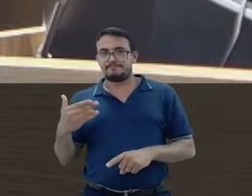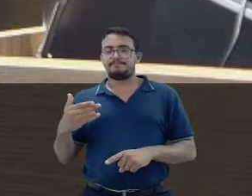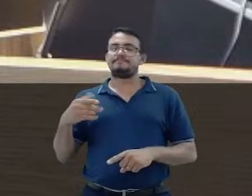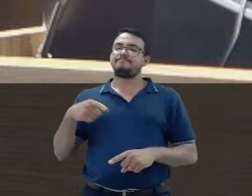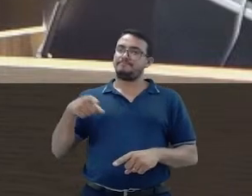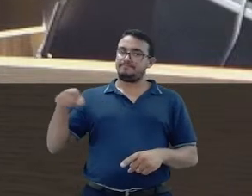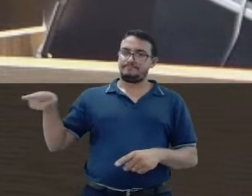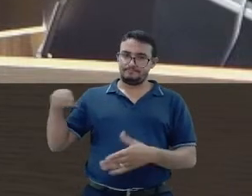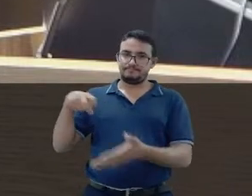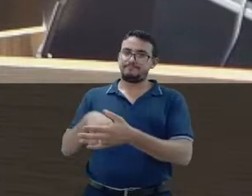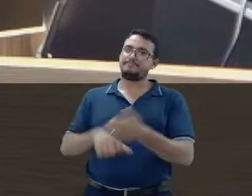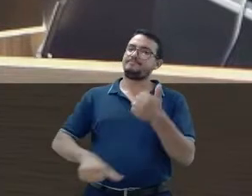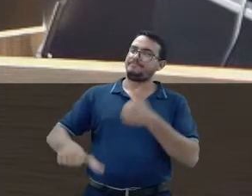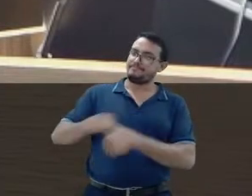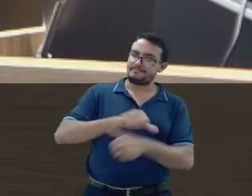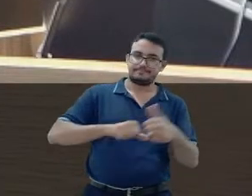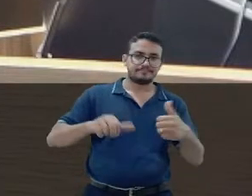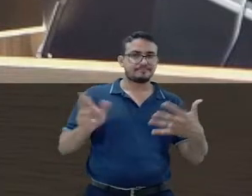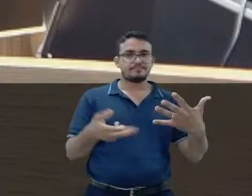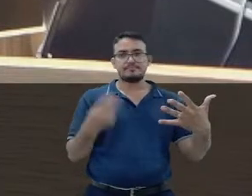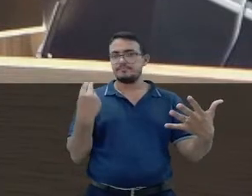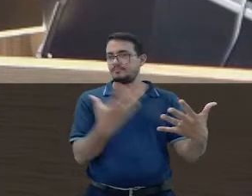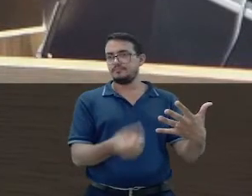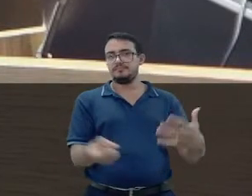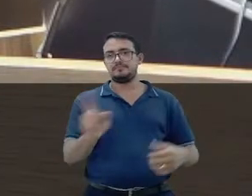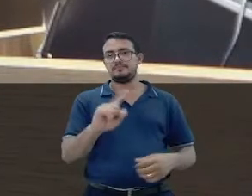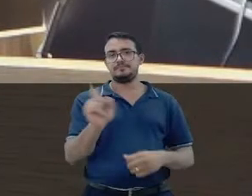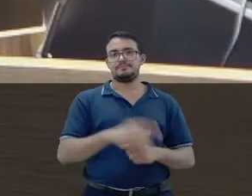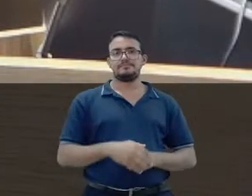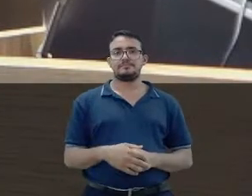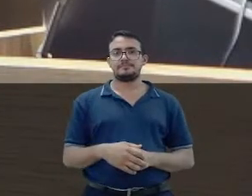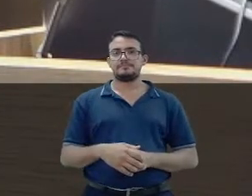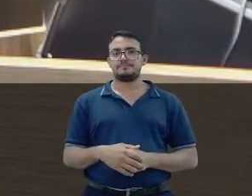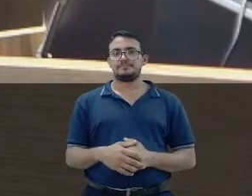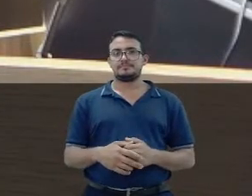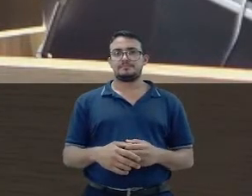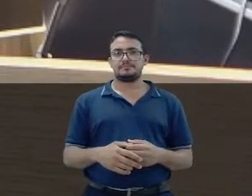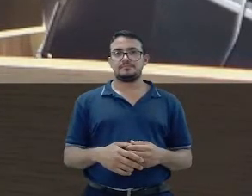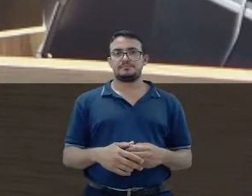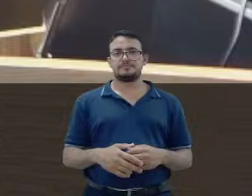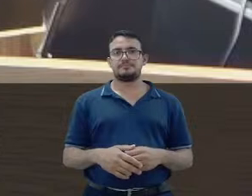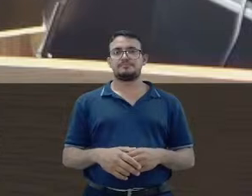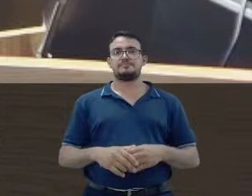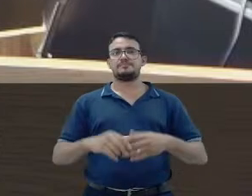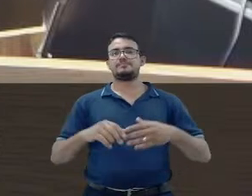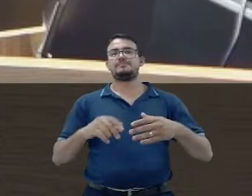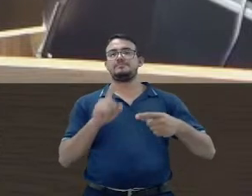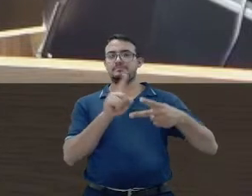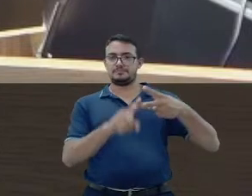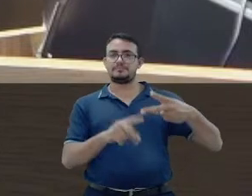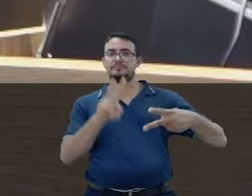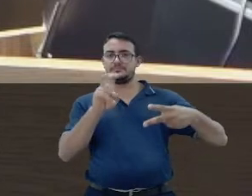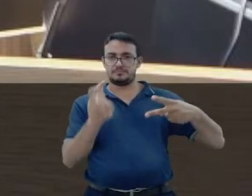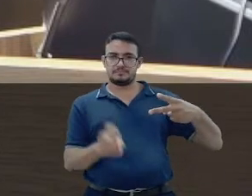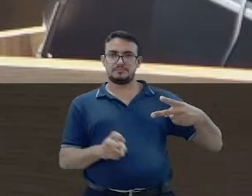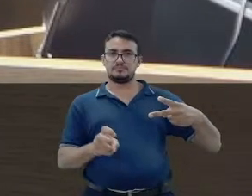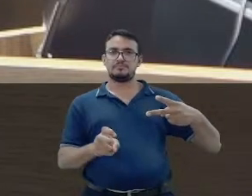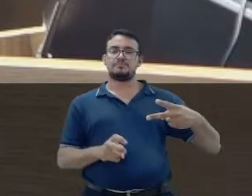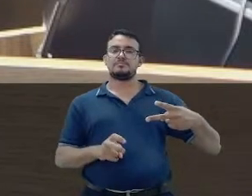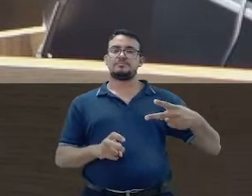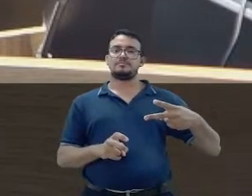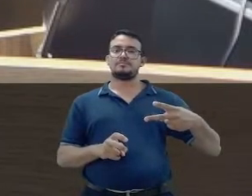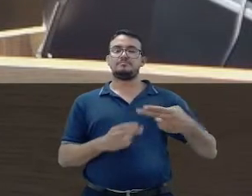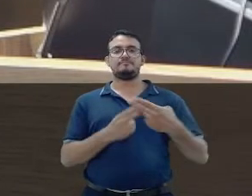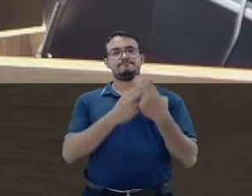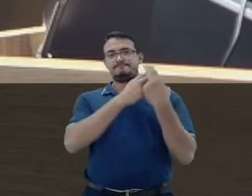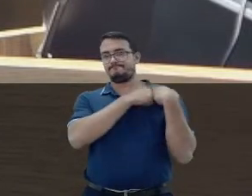da decisão, negando provimento ao recurso. Temos mais dois tópicos, que é incompetência